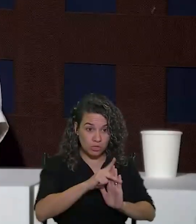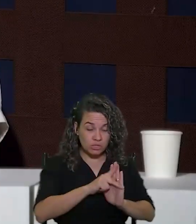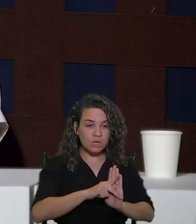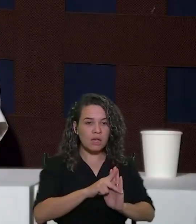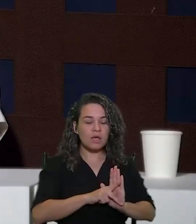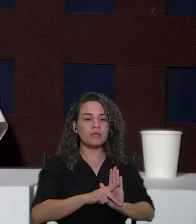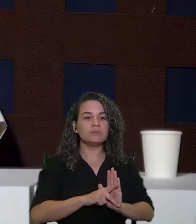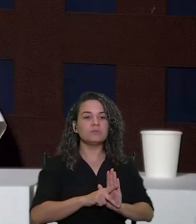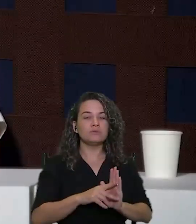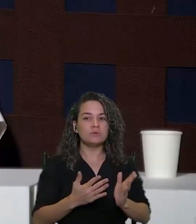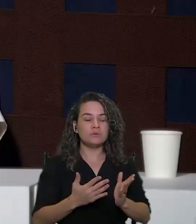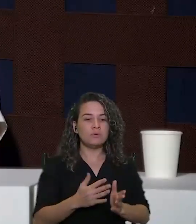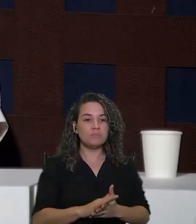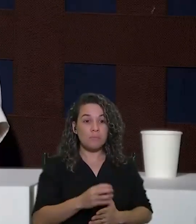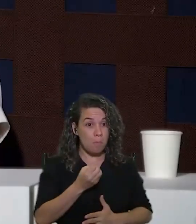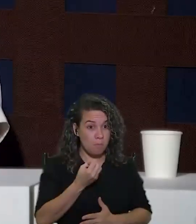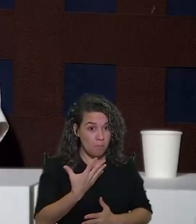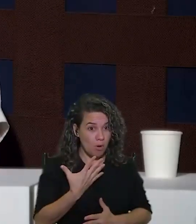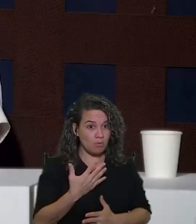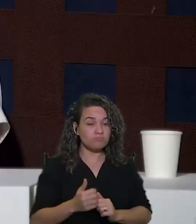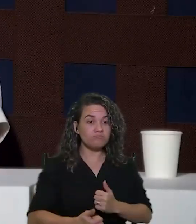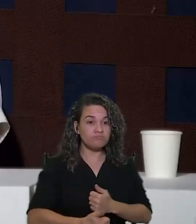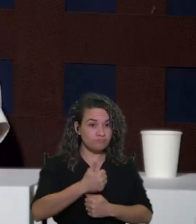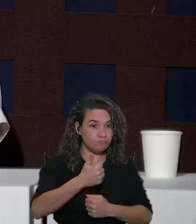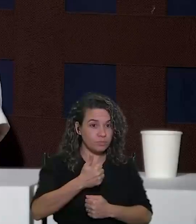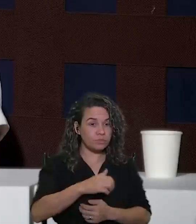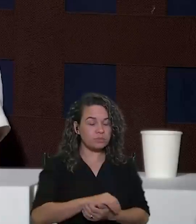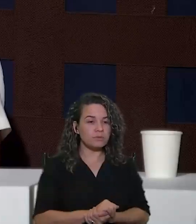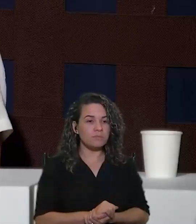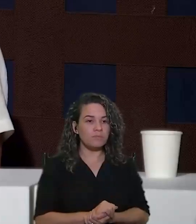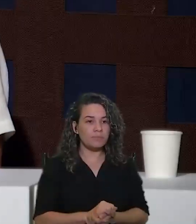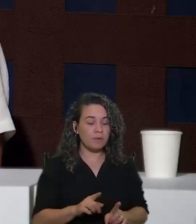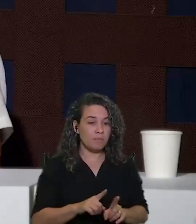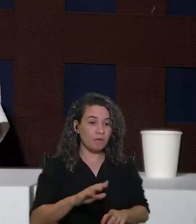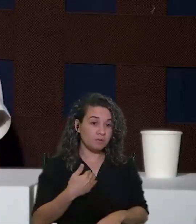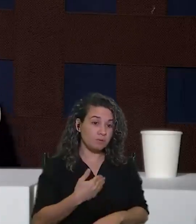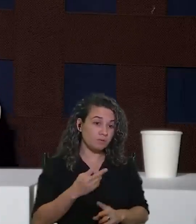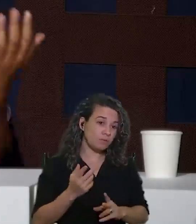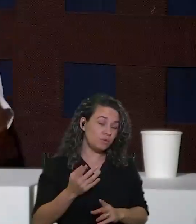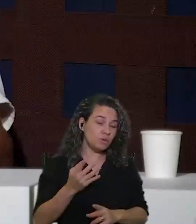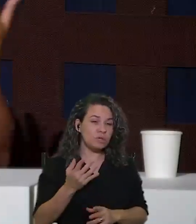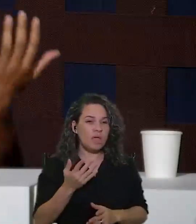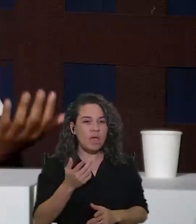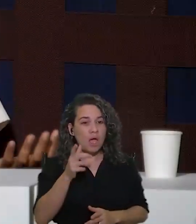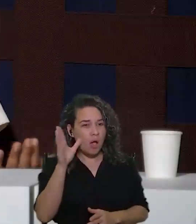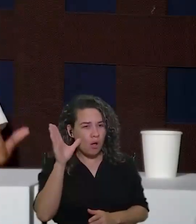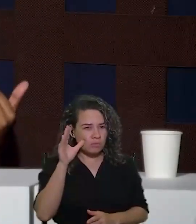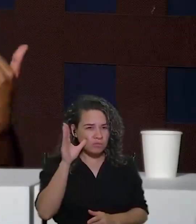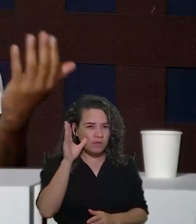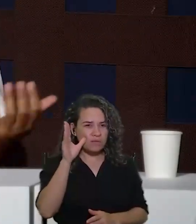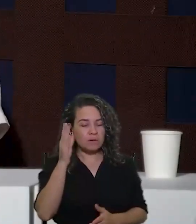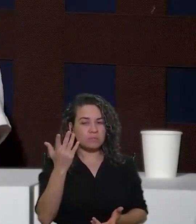casos, alguns casos em que houve problema nessa identificação, né, para invalidar todo um programa